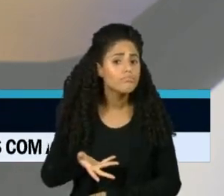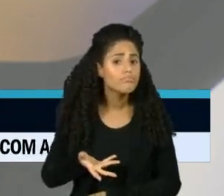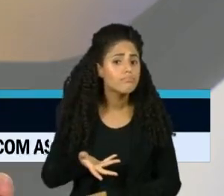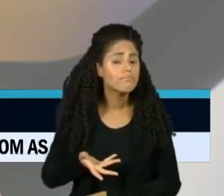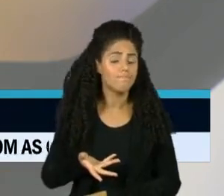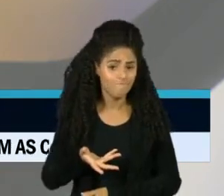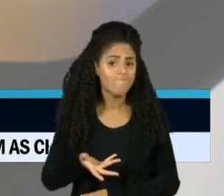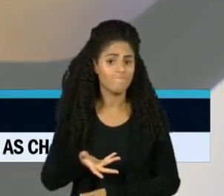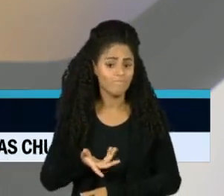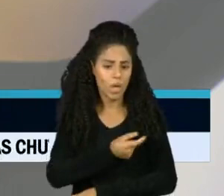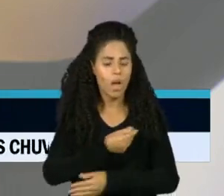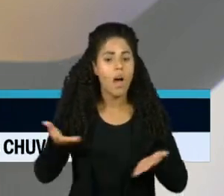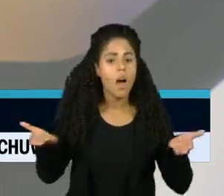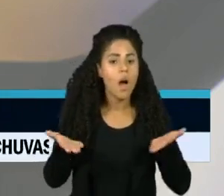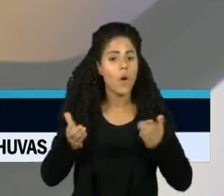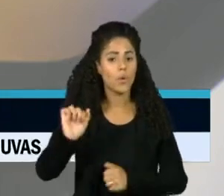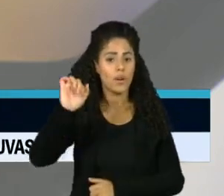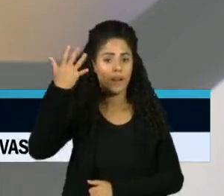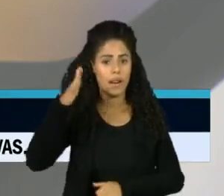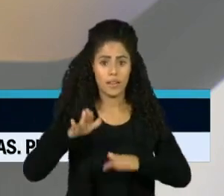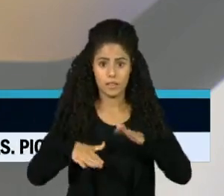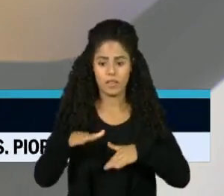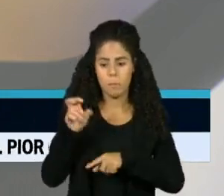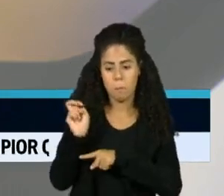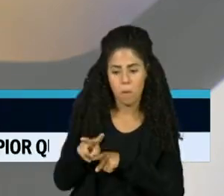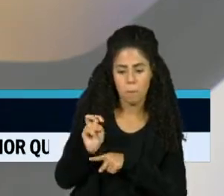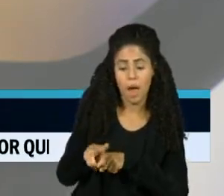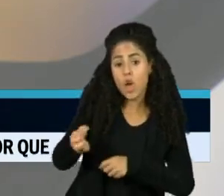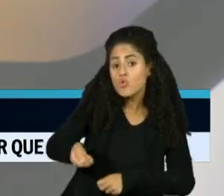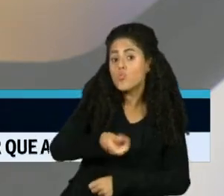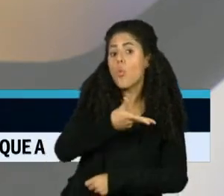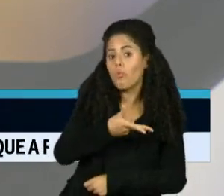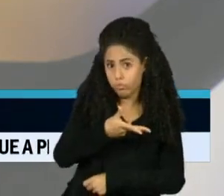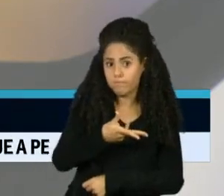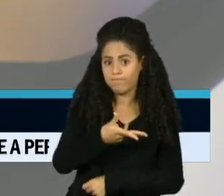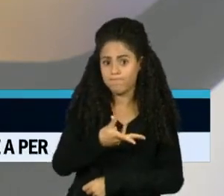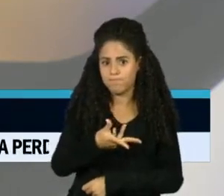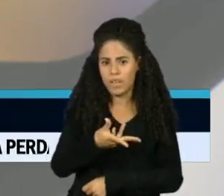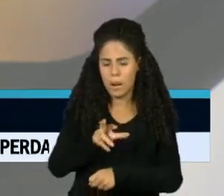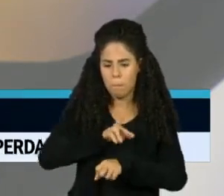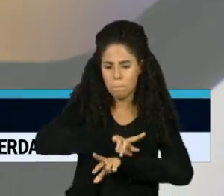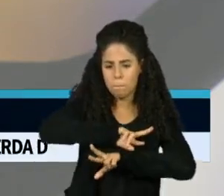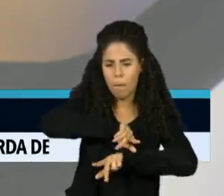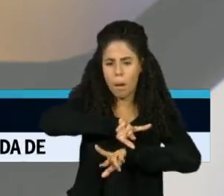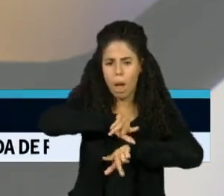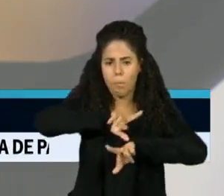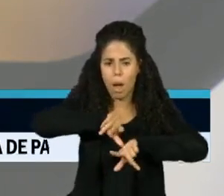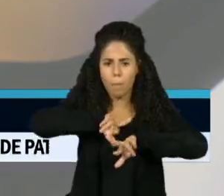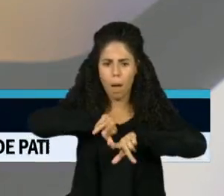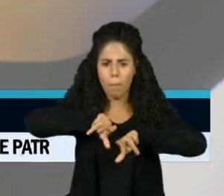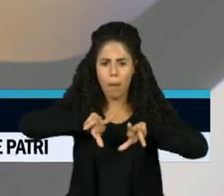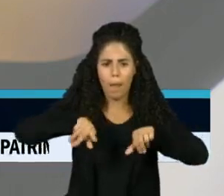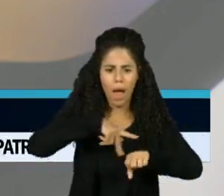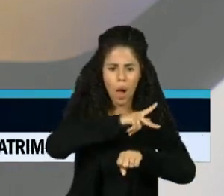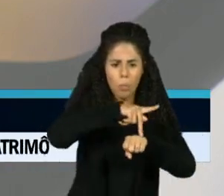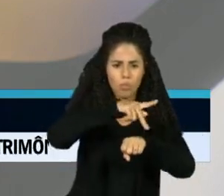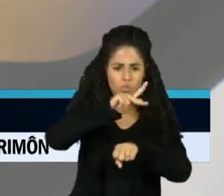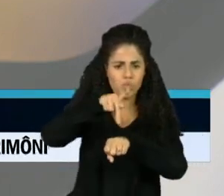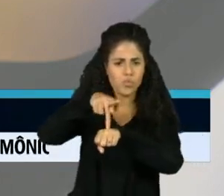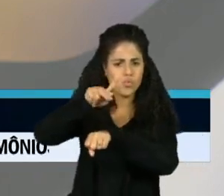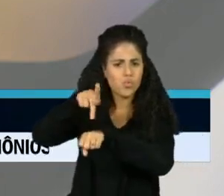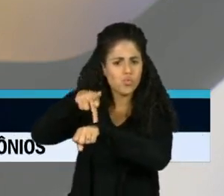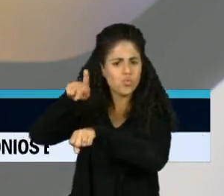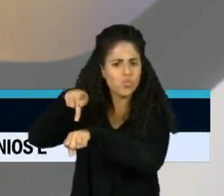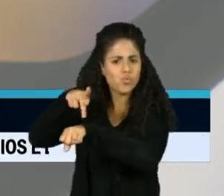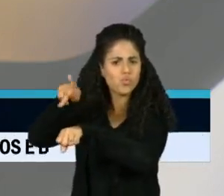Porque, principalmente agora, quando você pega uma variante nova, ela atinge centenas de países, ou mais, quase uma centena de países em